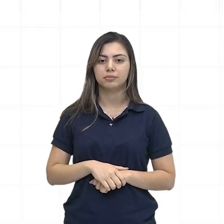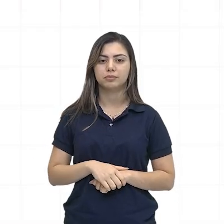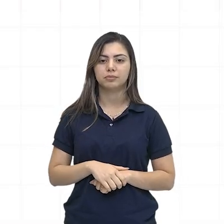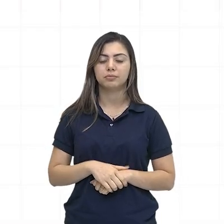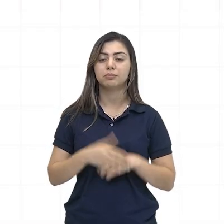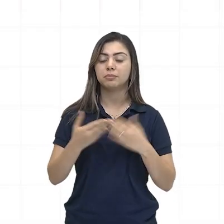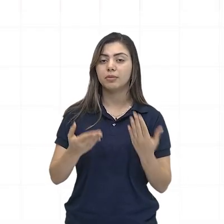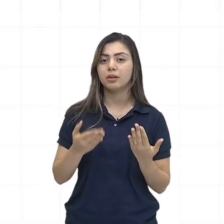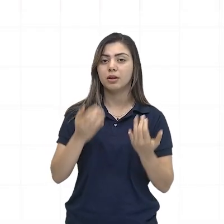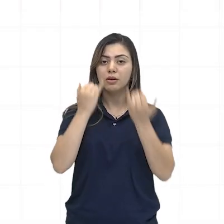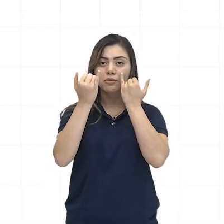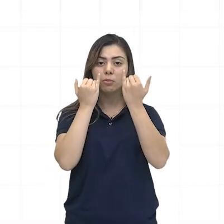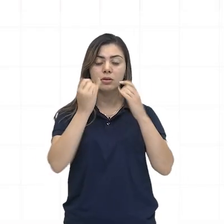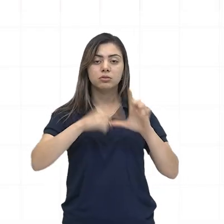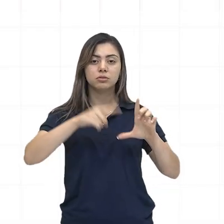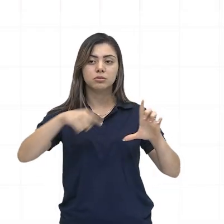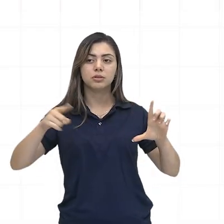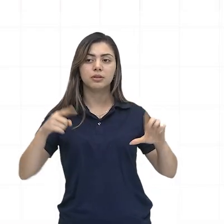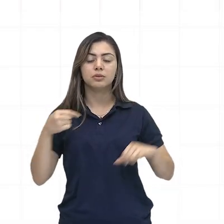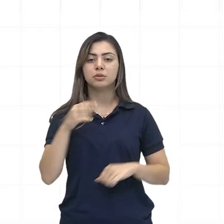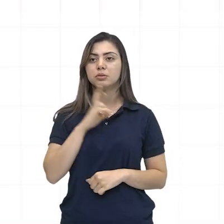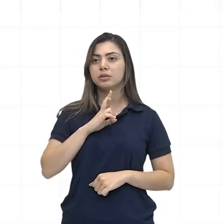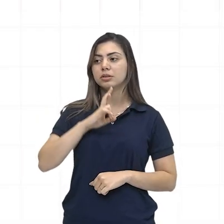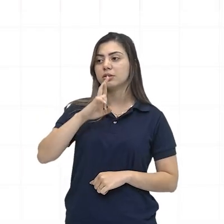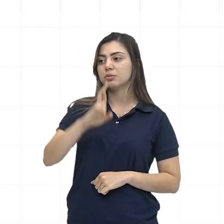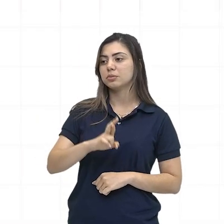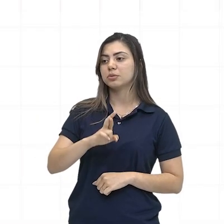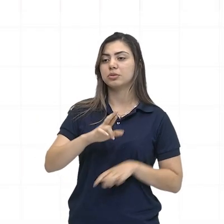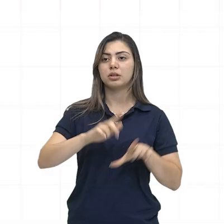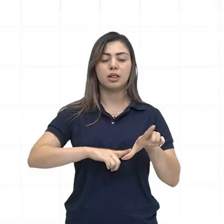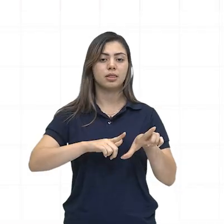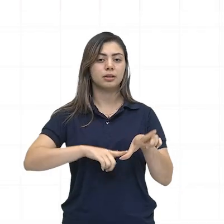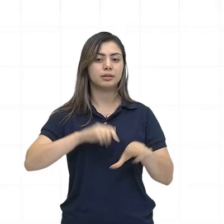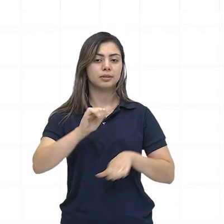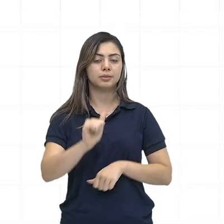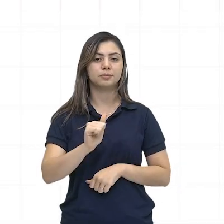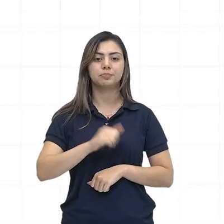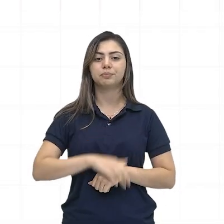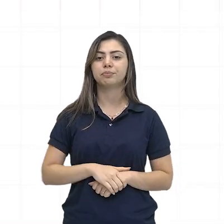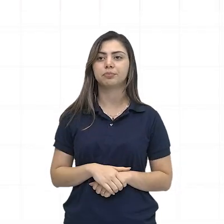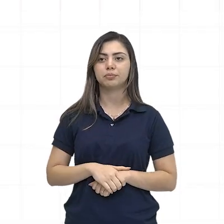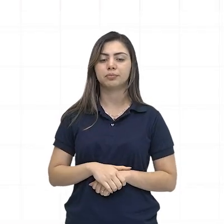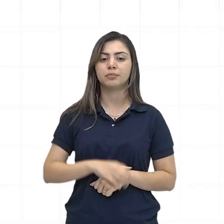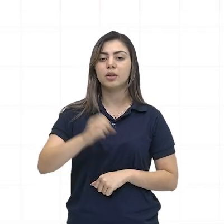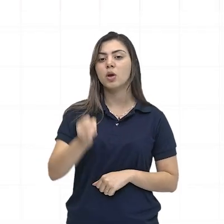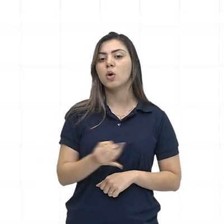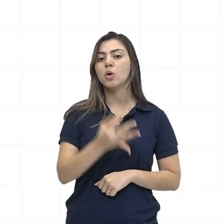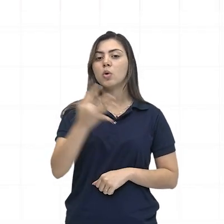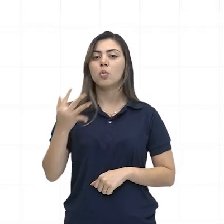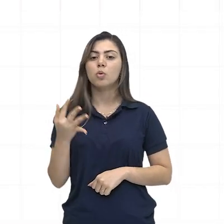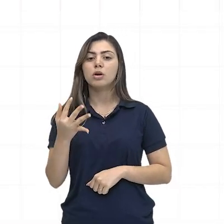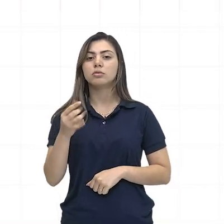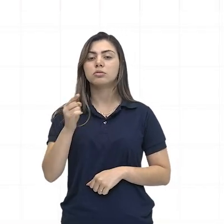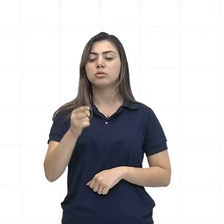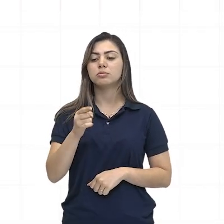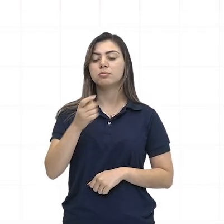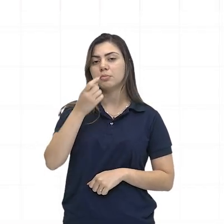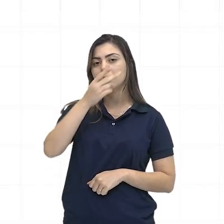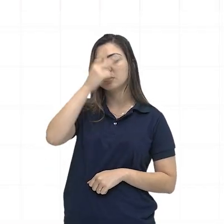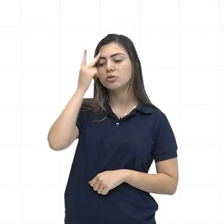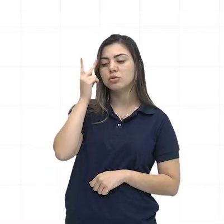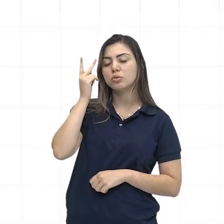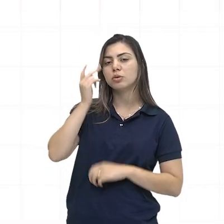Com base nas informações do gráfico, responda. Letra A. Quantos pescadores foram